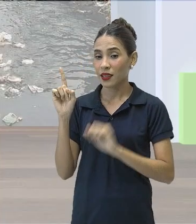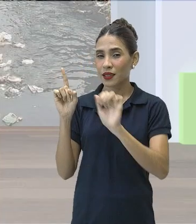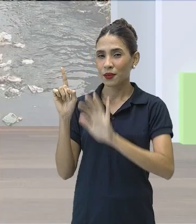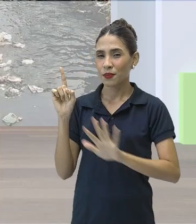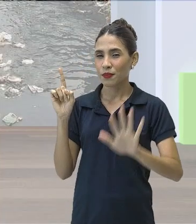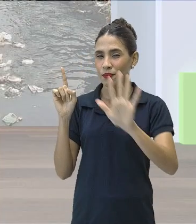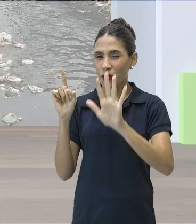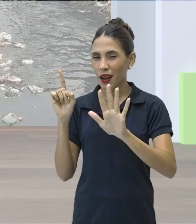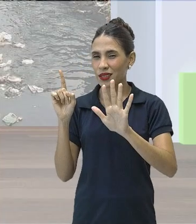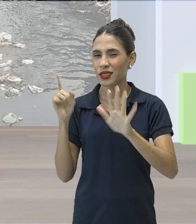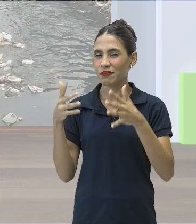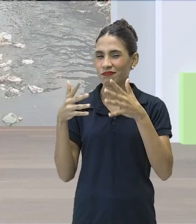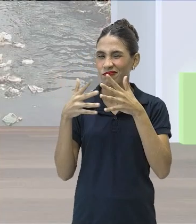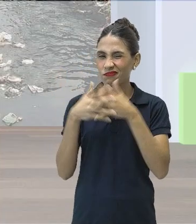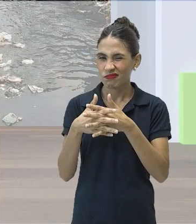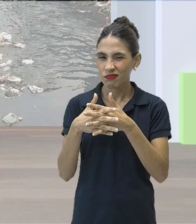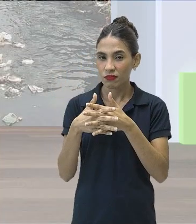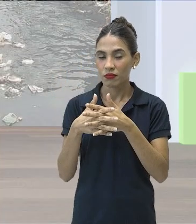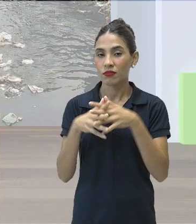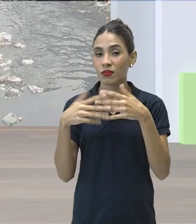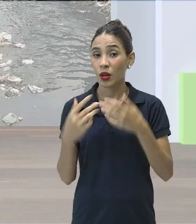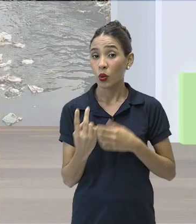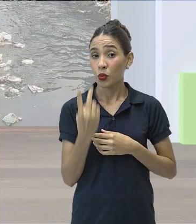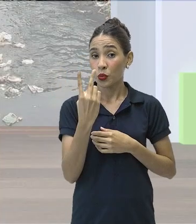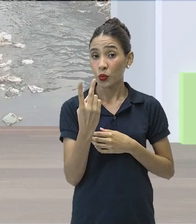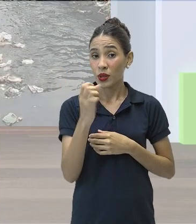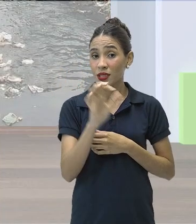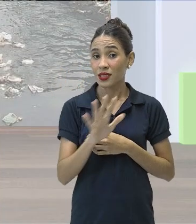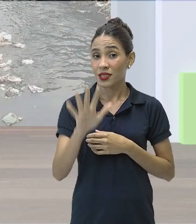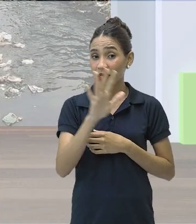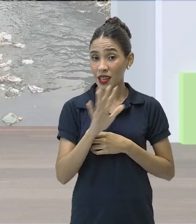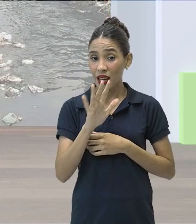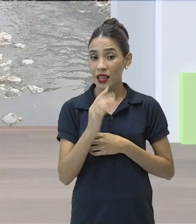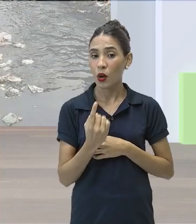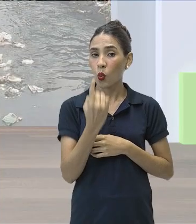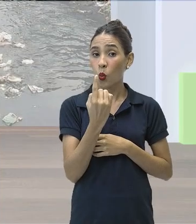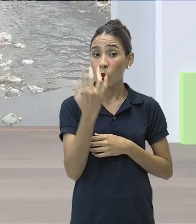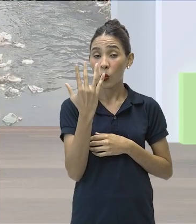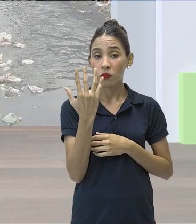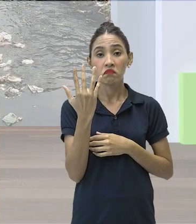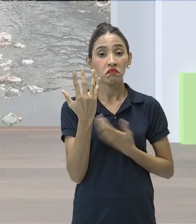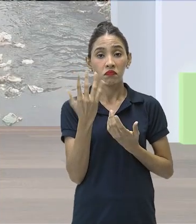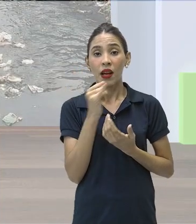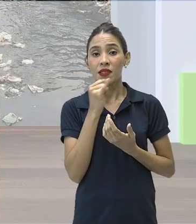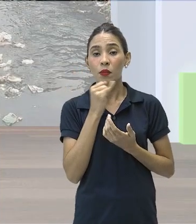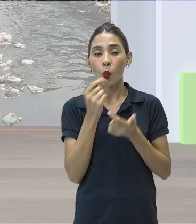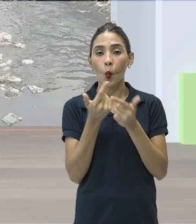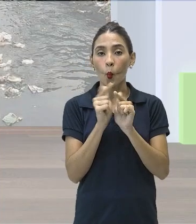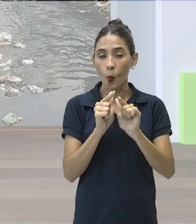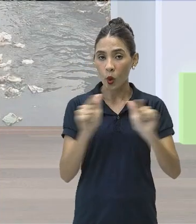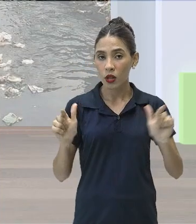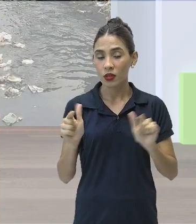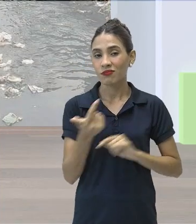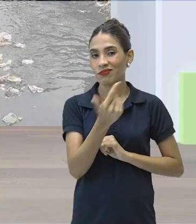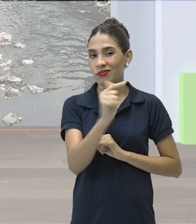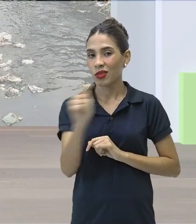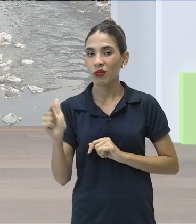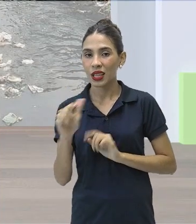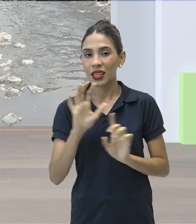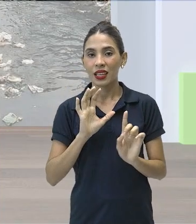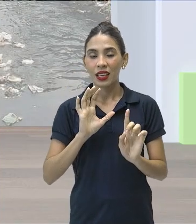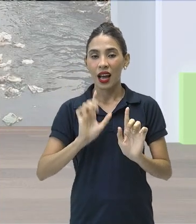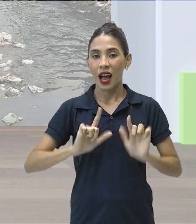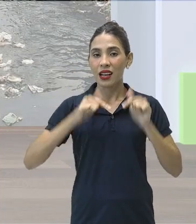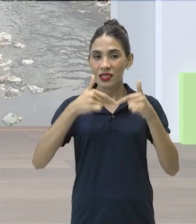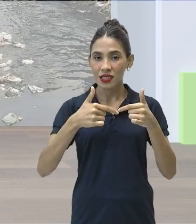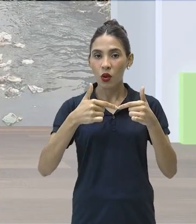bem conflitante, né, de dois cenários, um cenário limpo, né, um cenário que não tem a intervenção humana. Essa